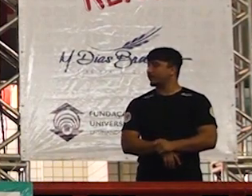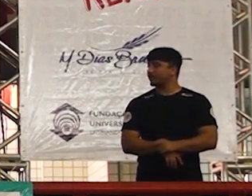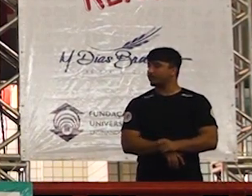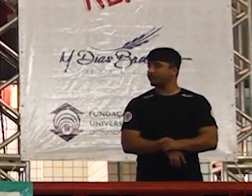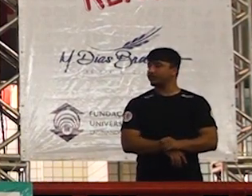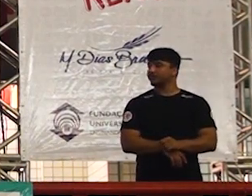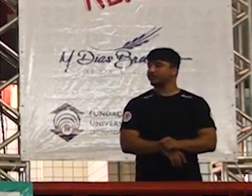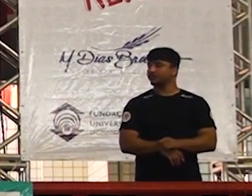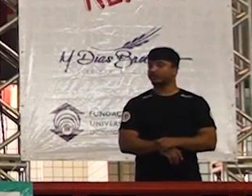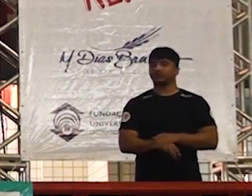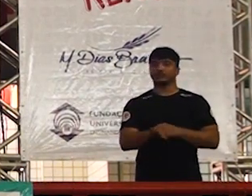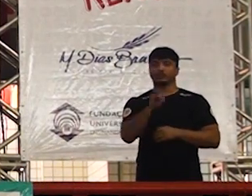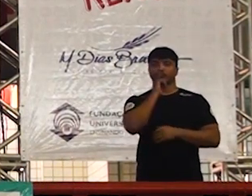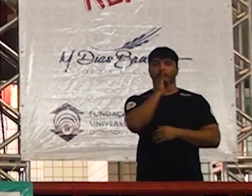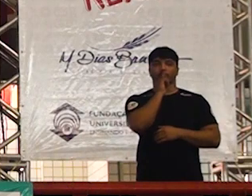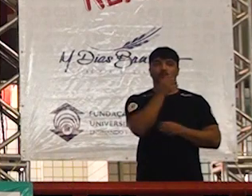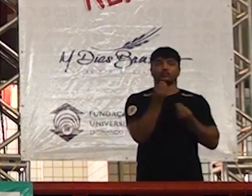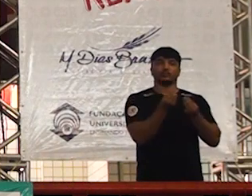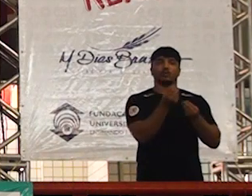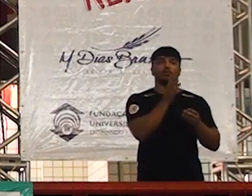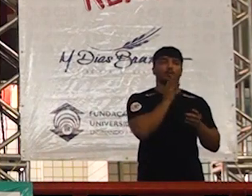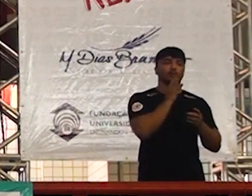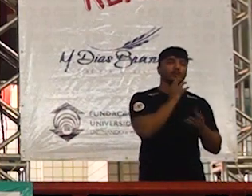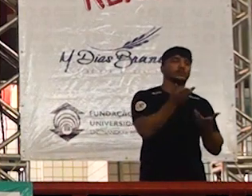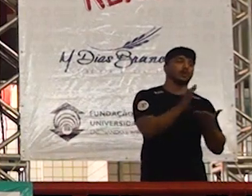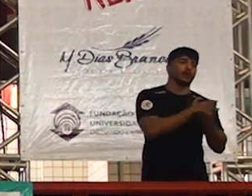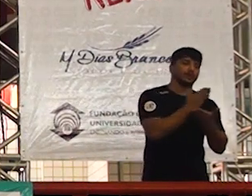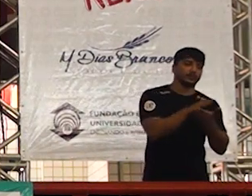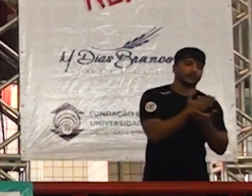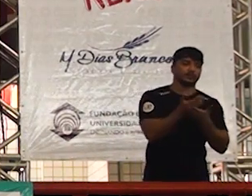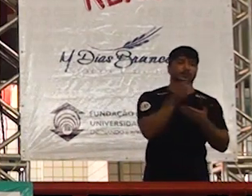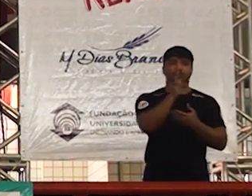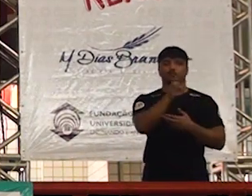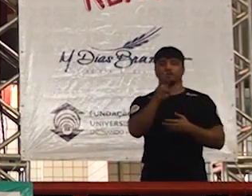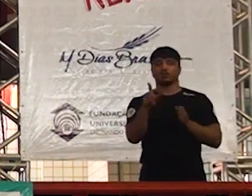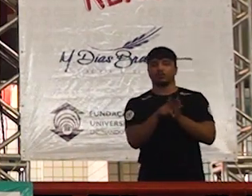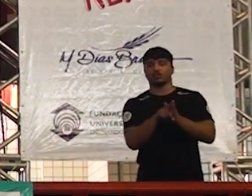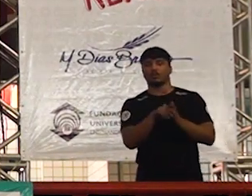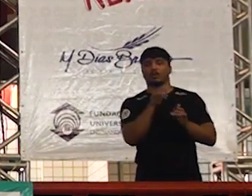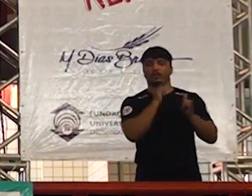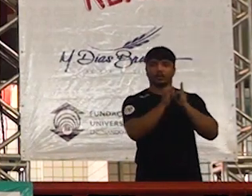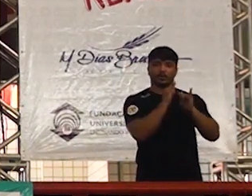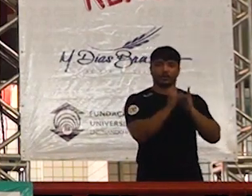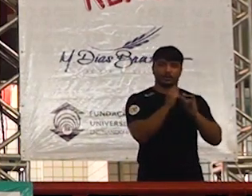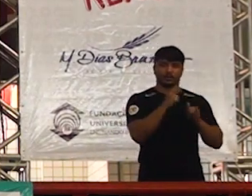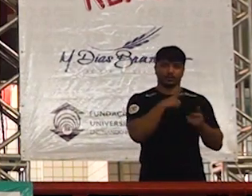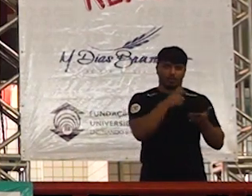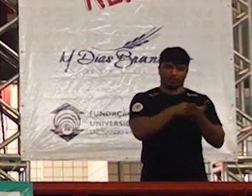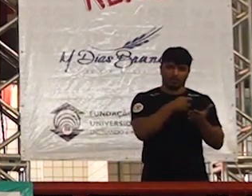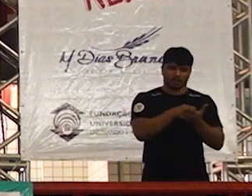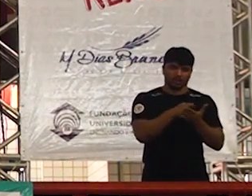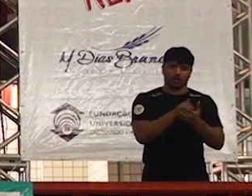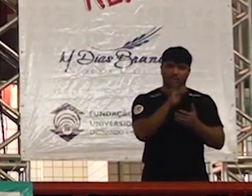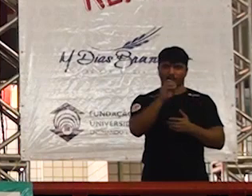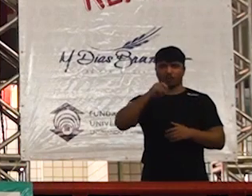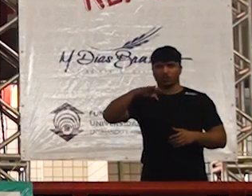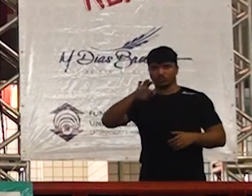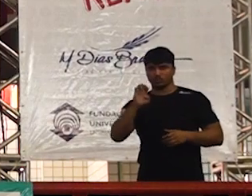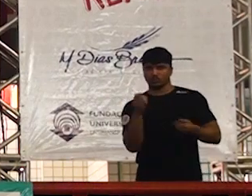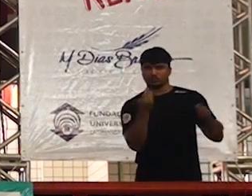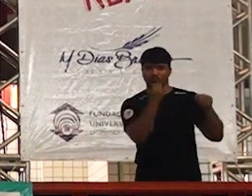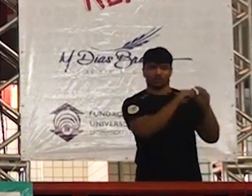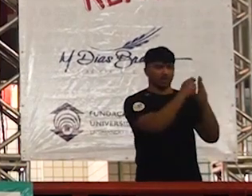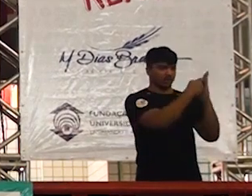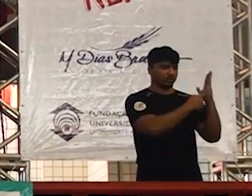Se eu usar uma forma de conhecimento, como revistas, um site da internet, eu obrigatoriamente preciso colocar a fonte na redação,